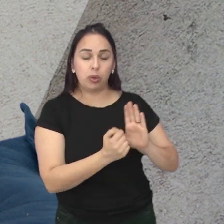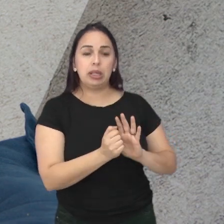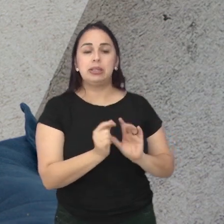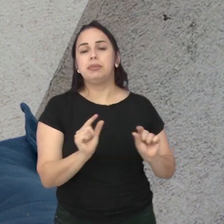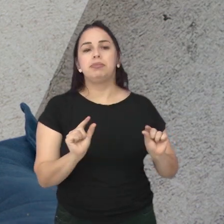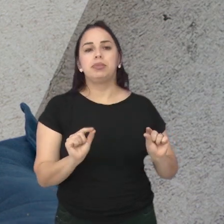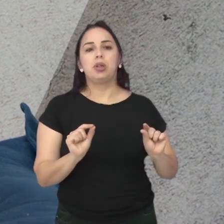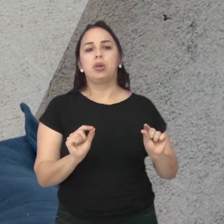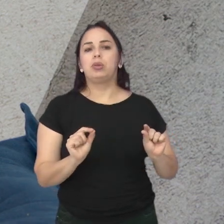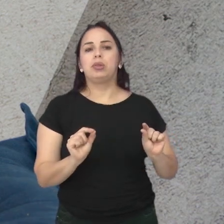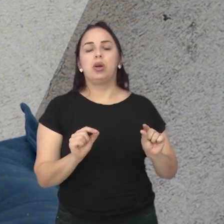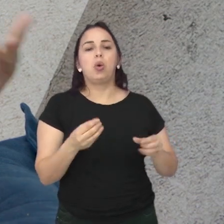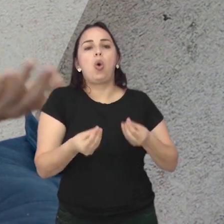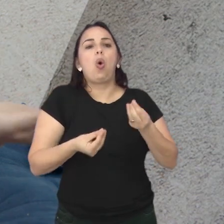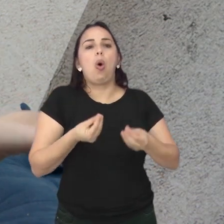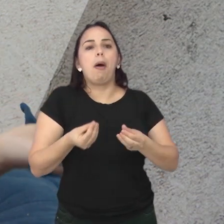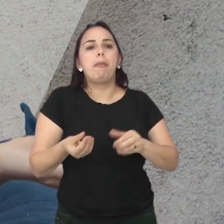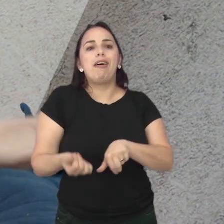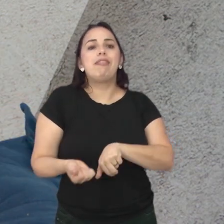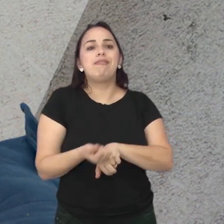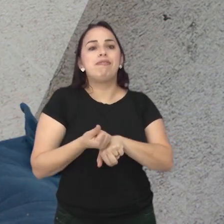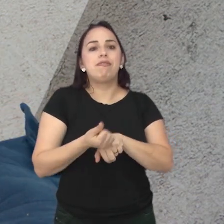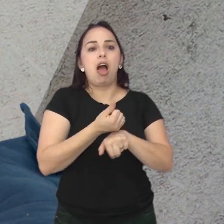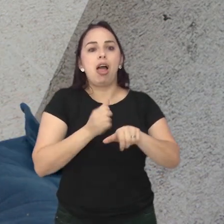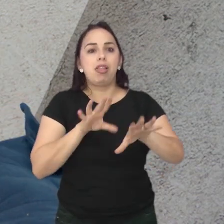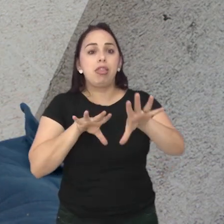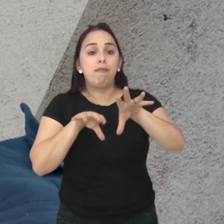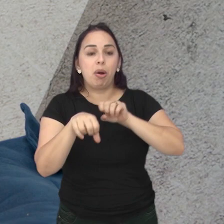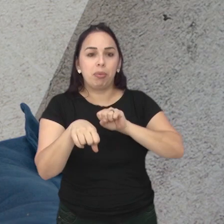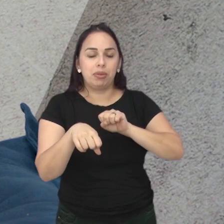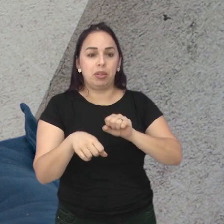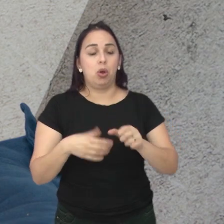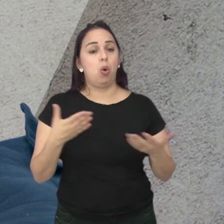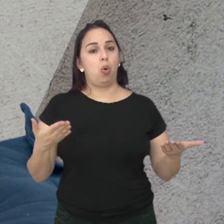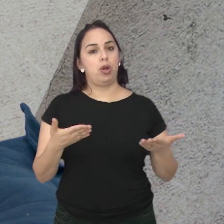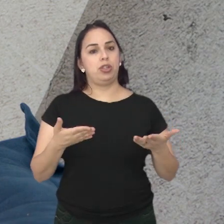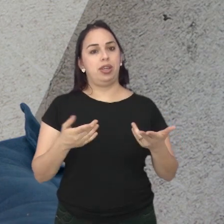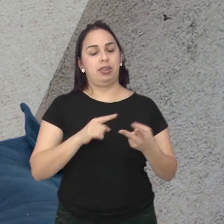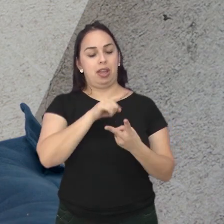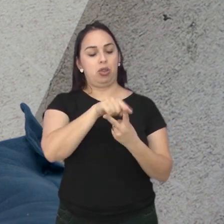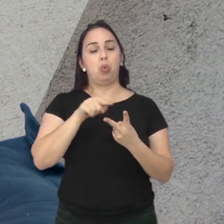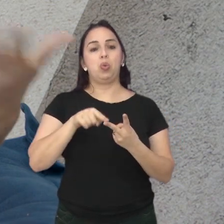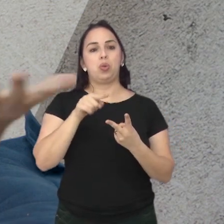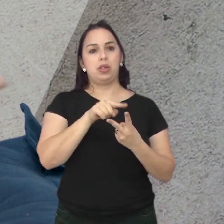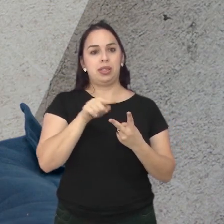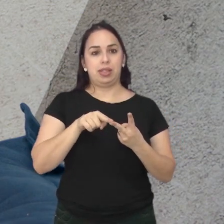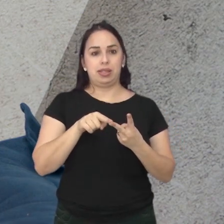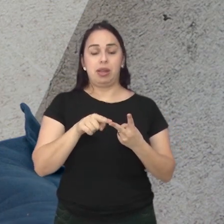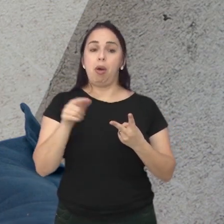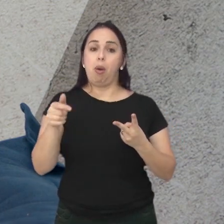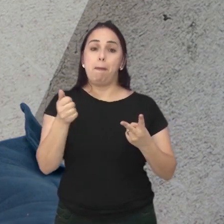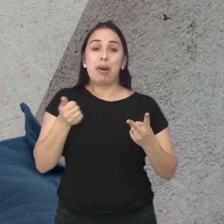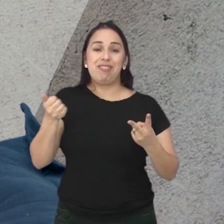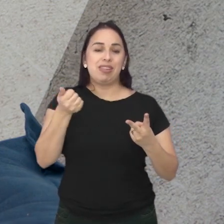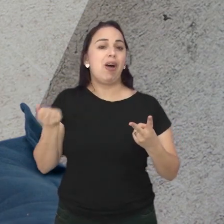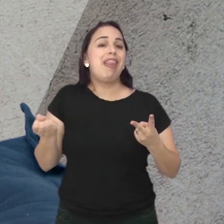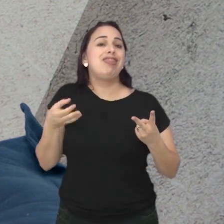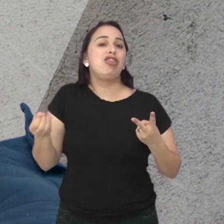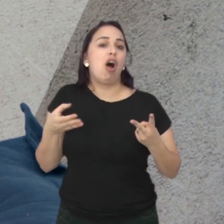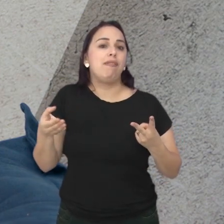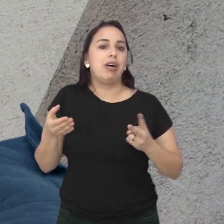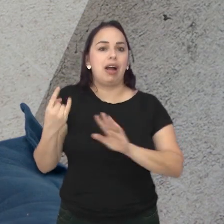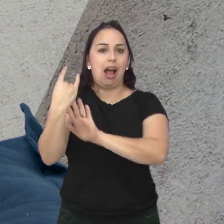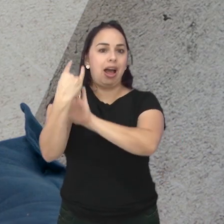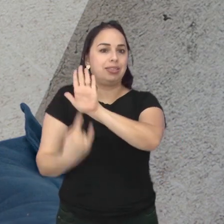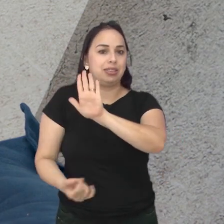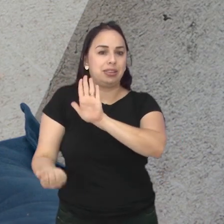né, sobre como se profissionalizar. E hoje a gente tem 2 caminhos. Primeiro que a profissão é uma profissão muito nova,